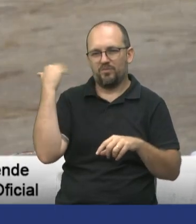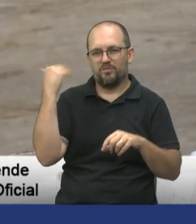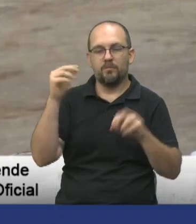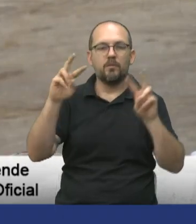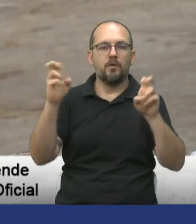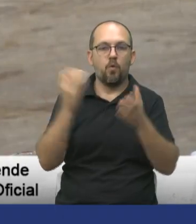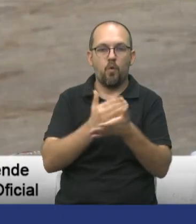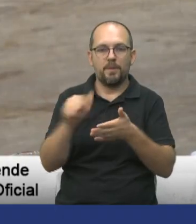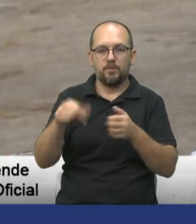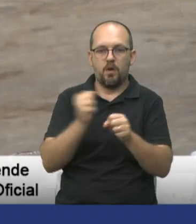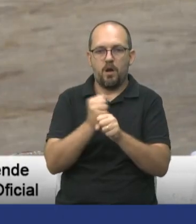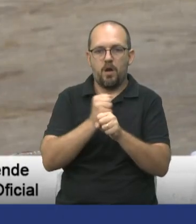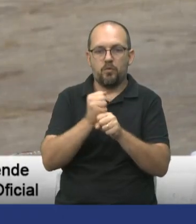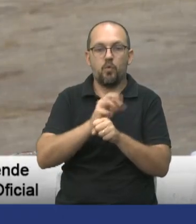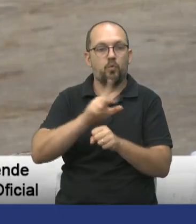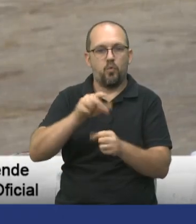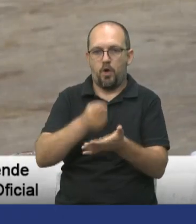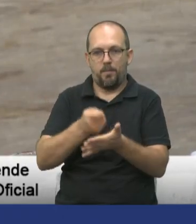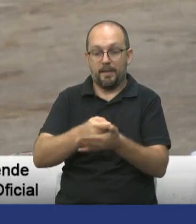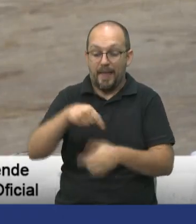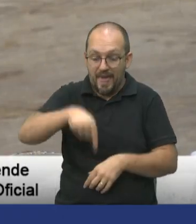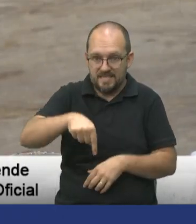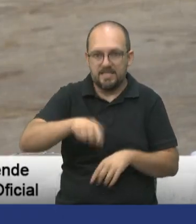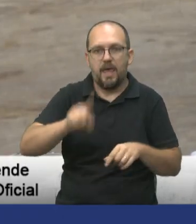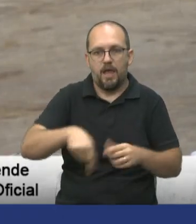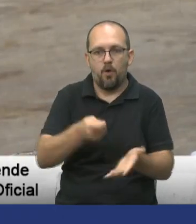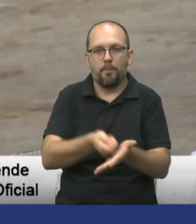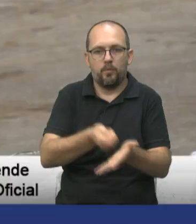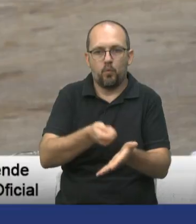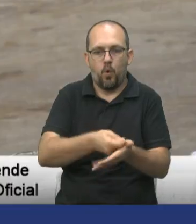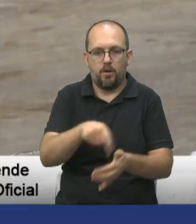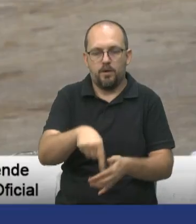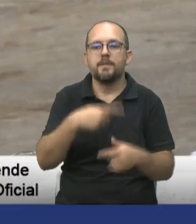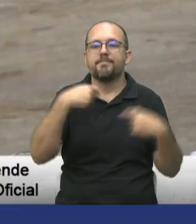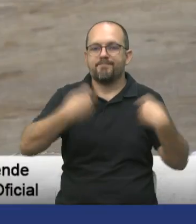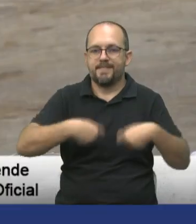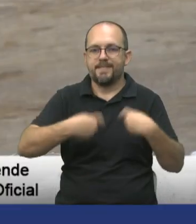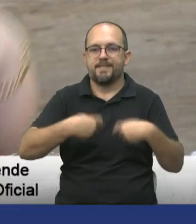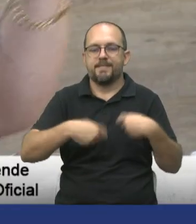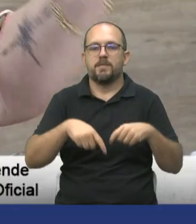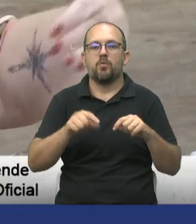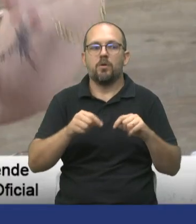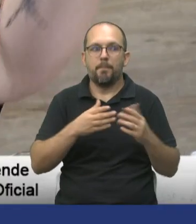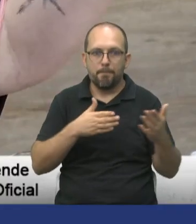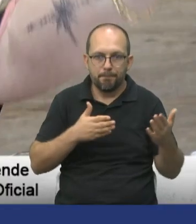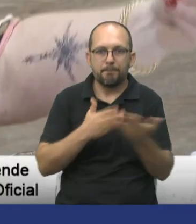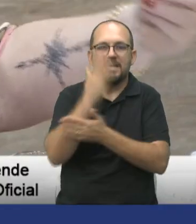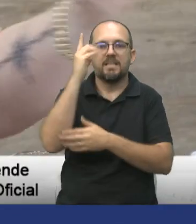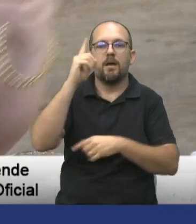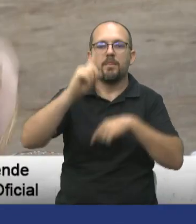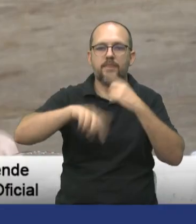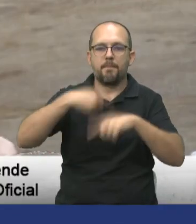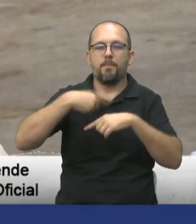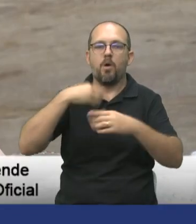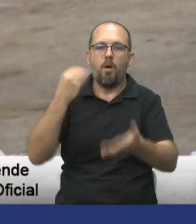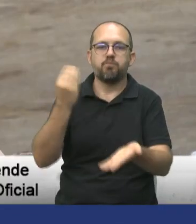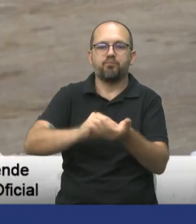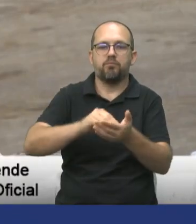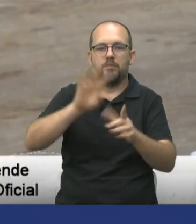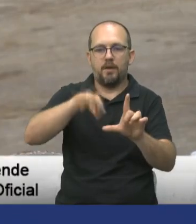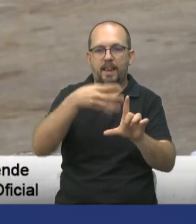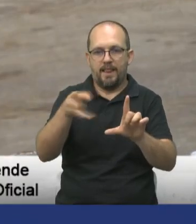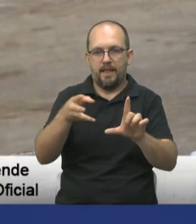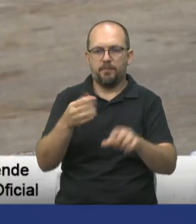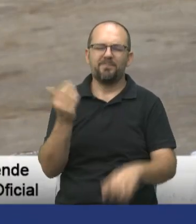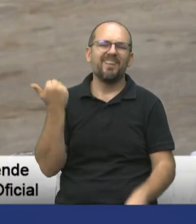começo do ano, e que ela não era obrigatória. Esta é obrigatória, ela precisa passar para que a gente possa seguir e incluir uma data no calendário. Eu